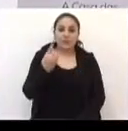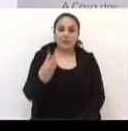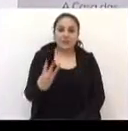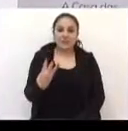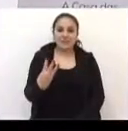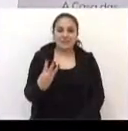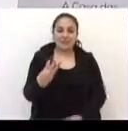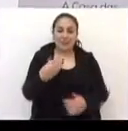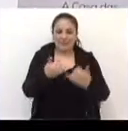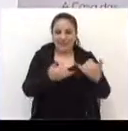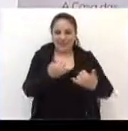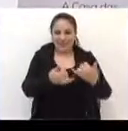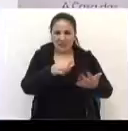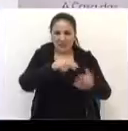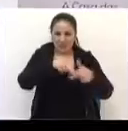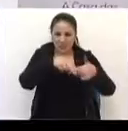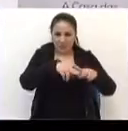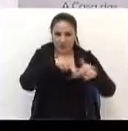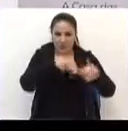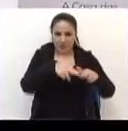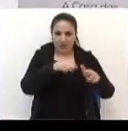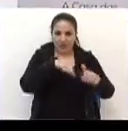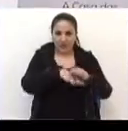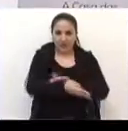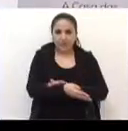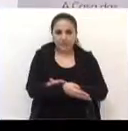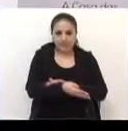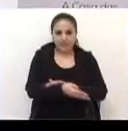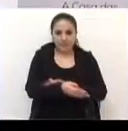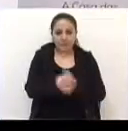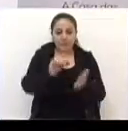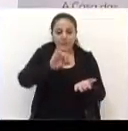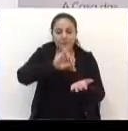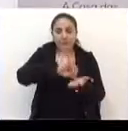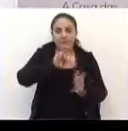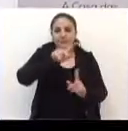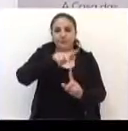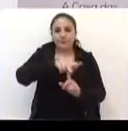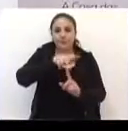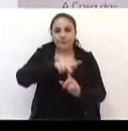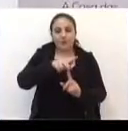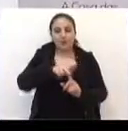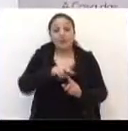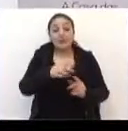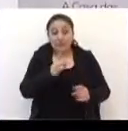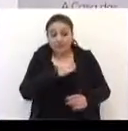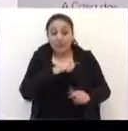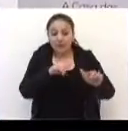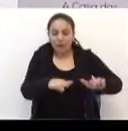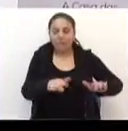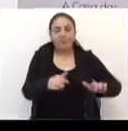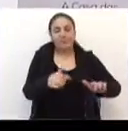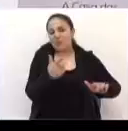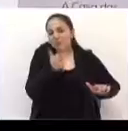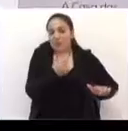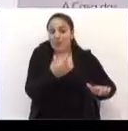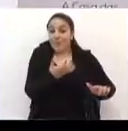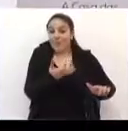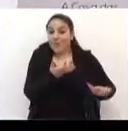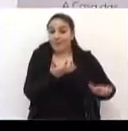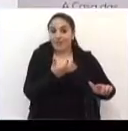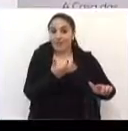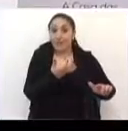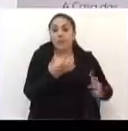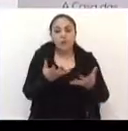são os brinquedos adaptados no Parque da Gare, então hoje a gente tem lá, não ficou como eu gostaria, porque eu gostaria que esses brinquedos